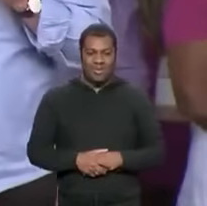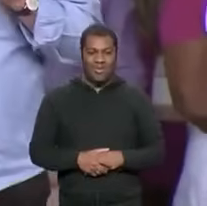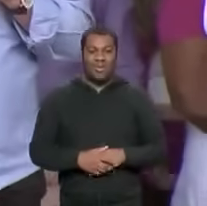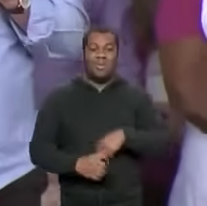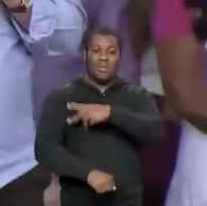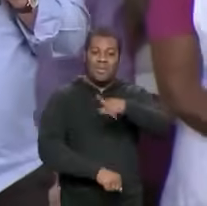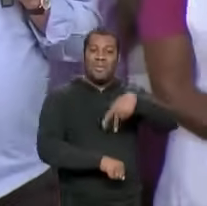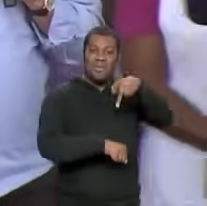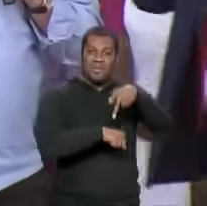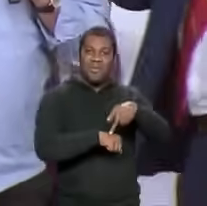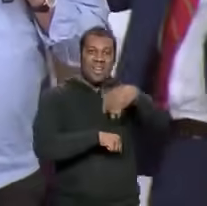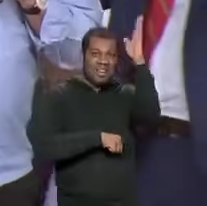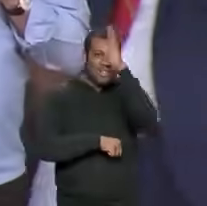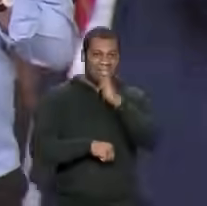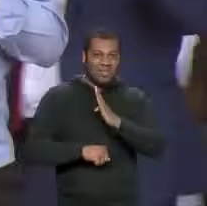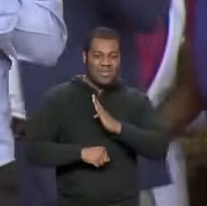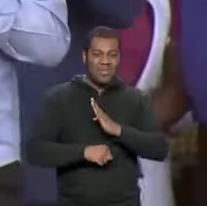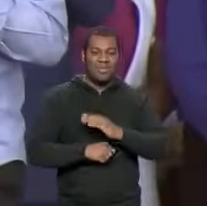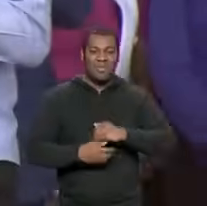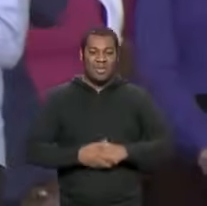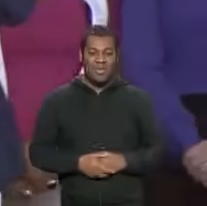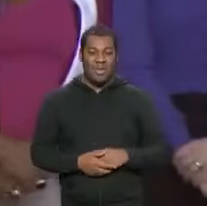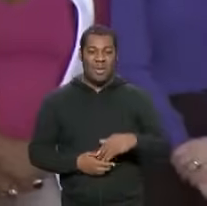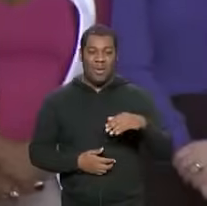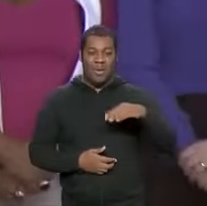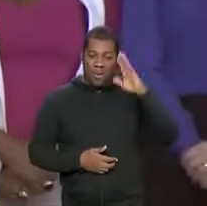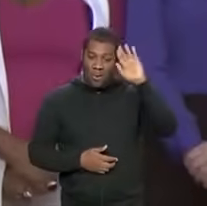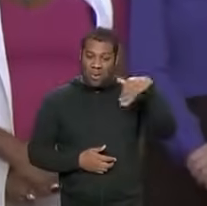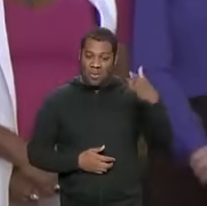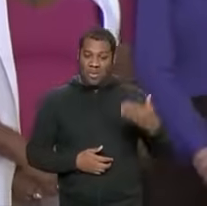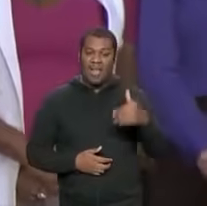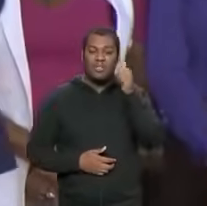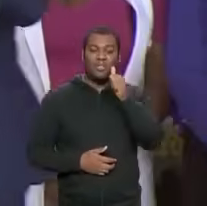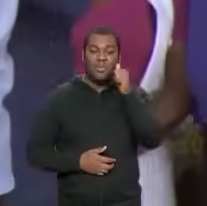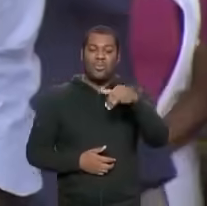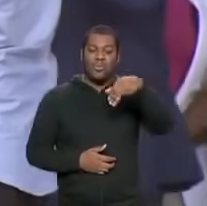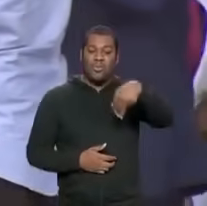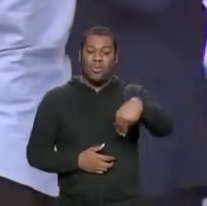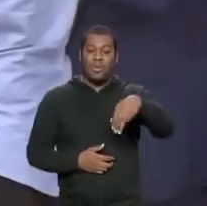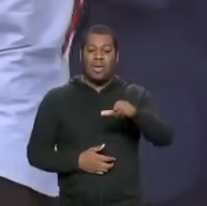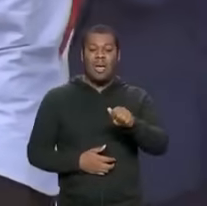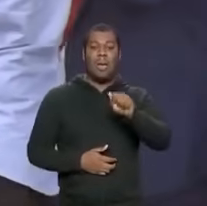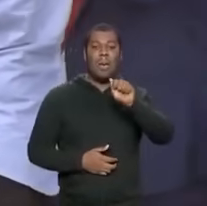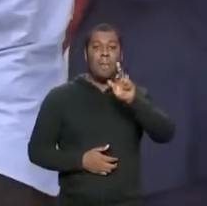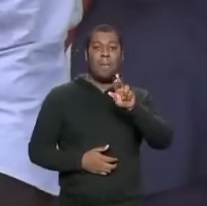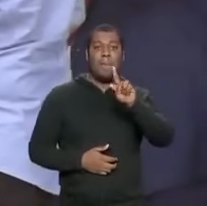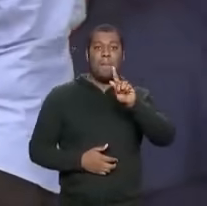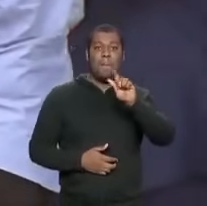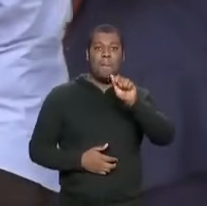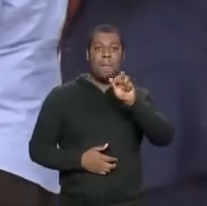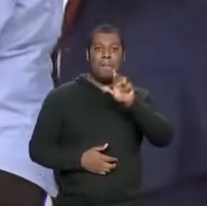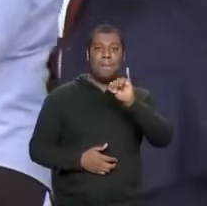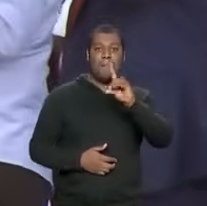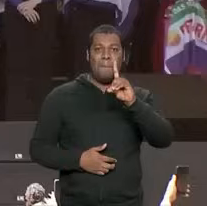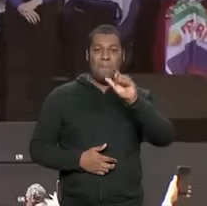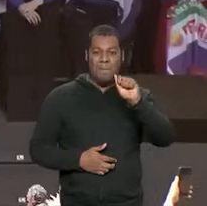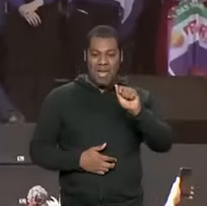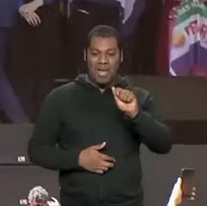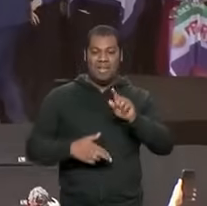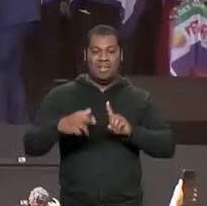possa no homenagem a cumprir a Margarida que foi hoje transformada e herói Nacional